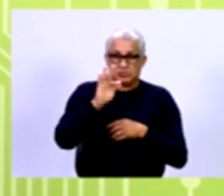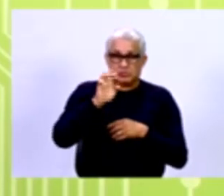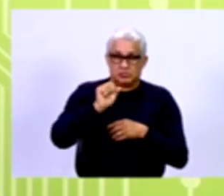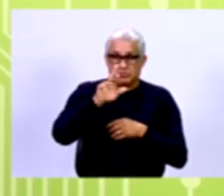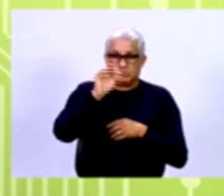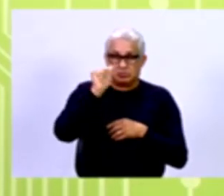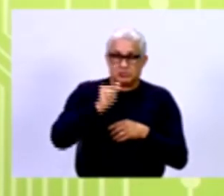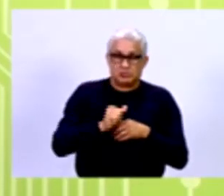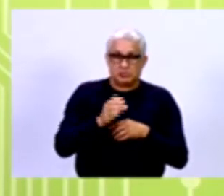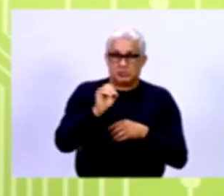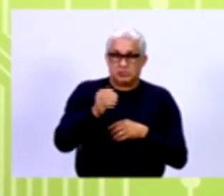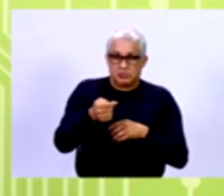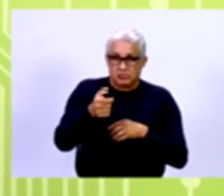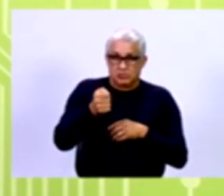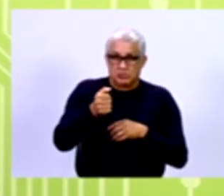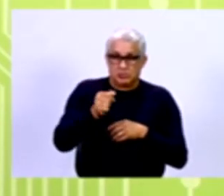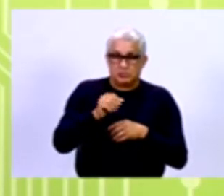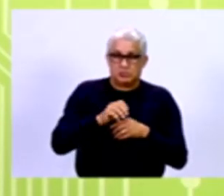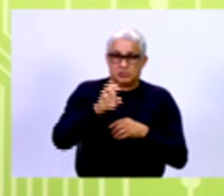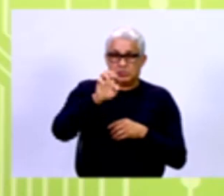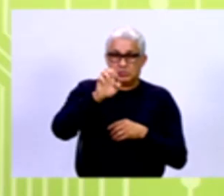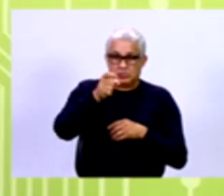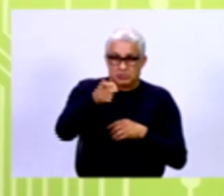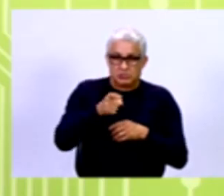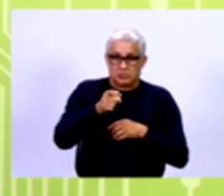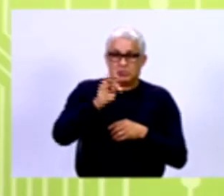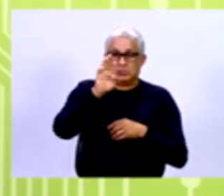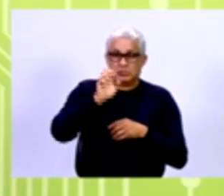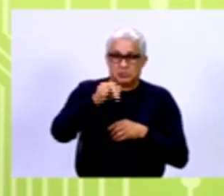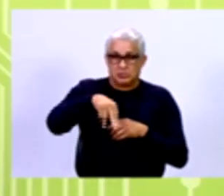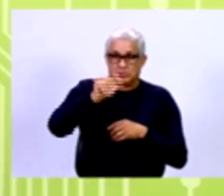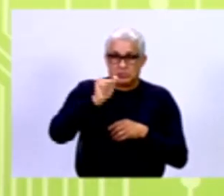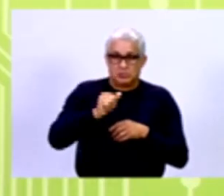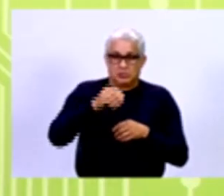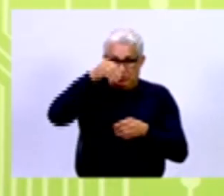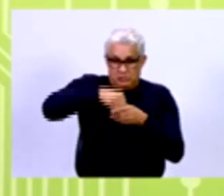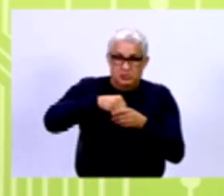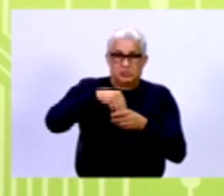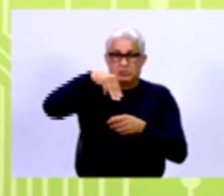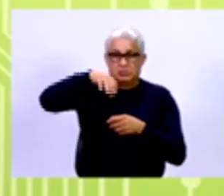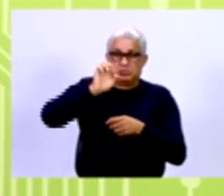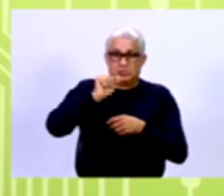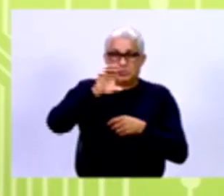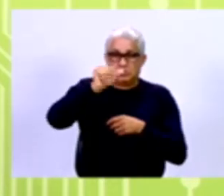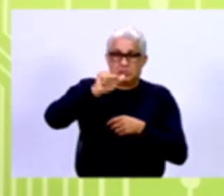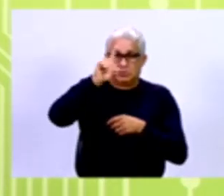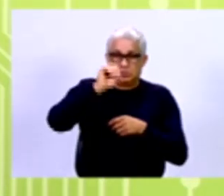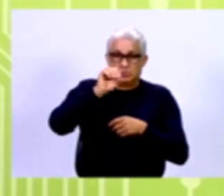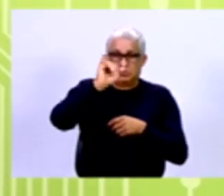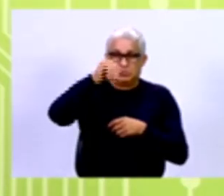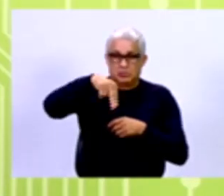moeda externa dentro do mercado interno. Fica normalmente